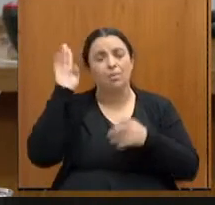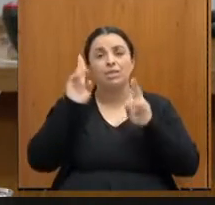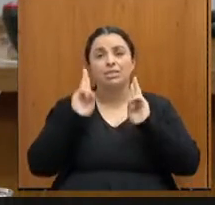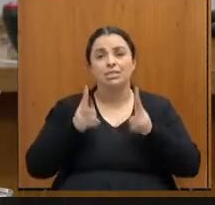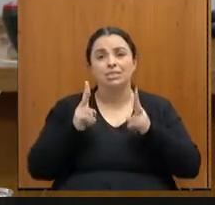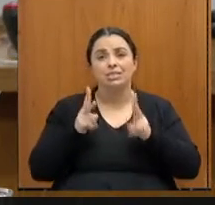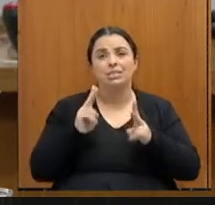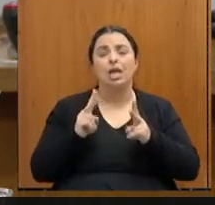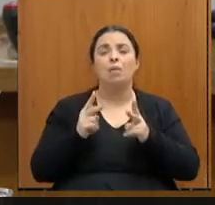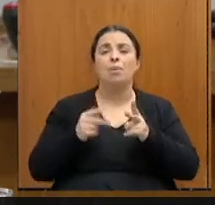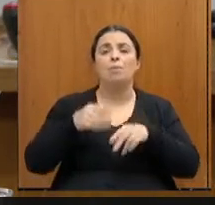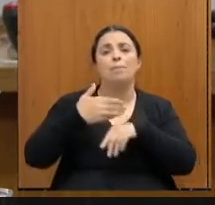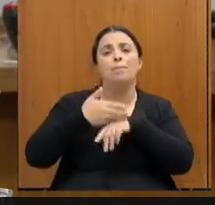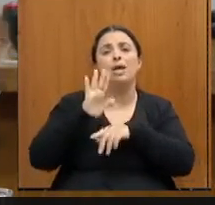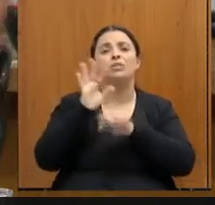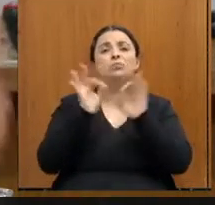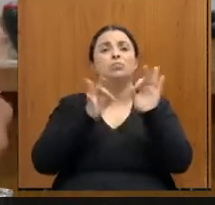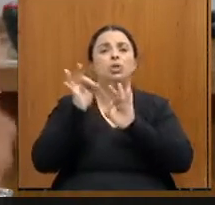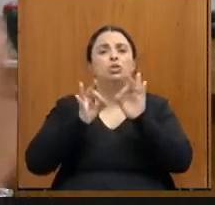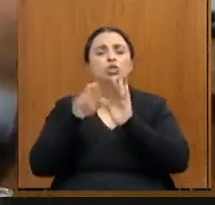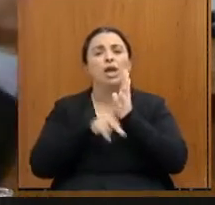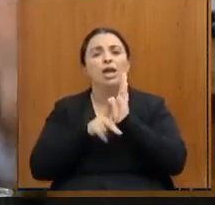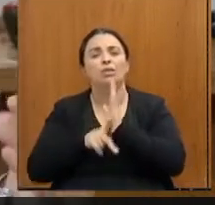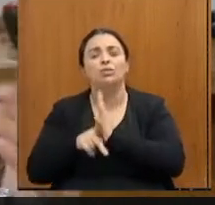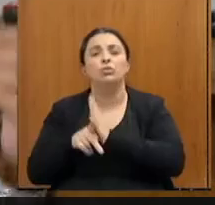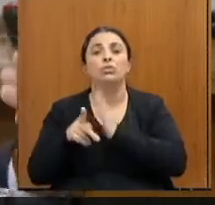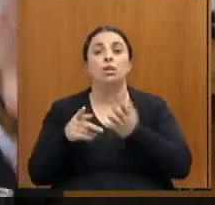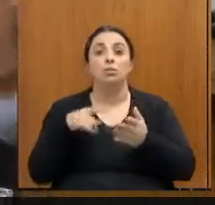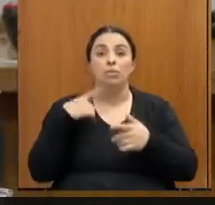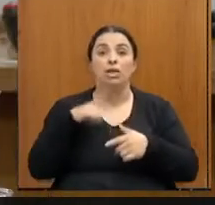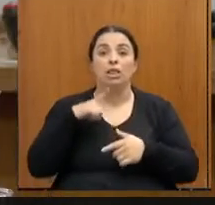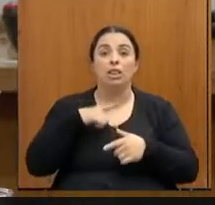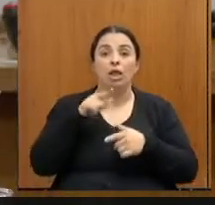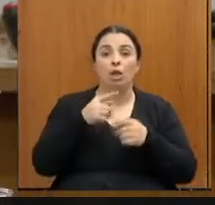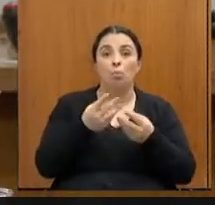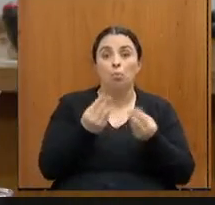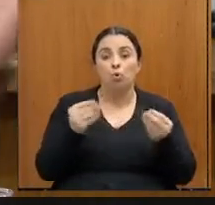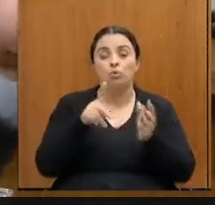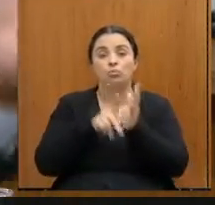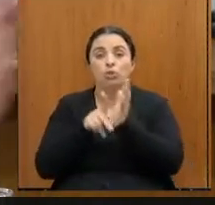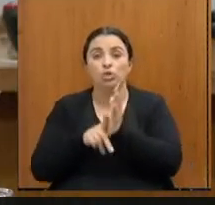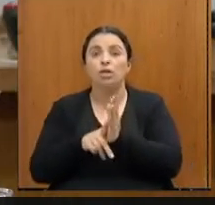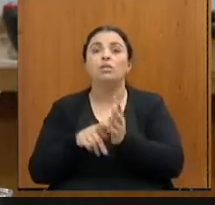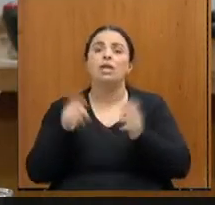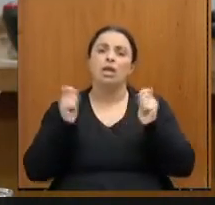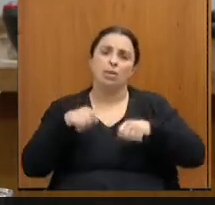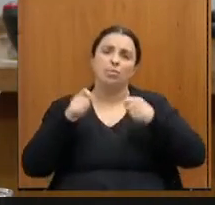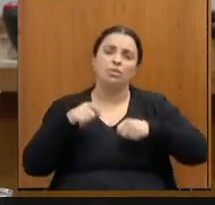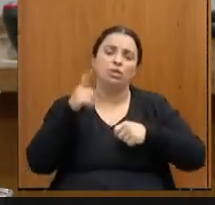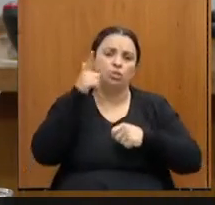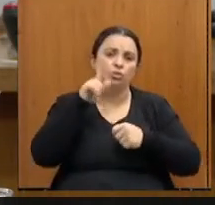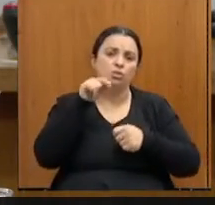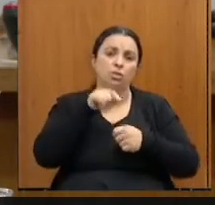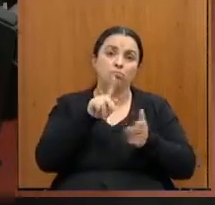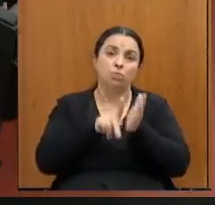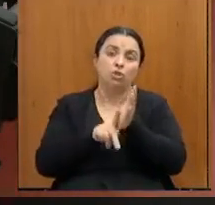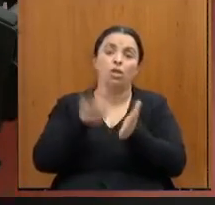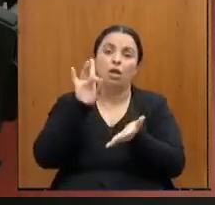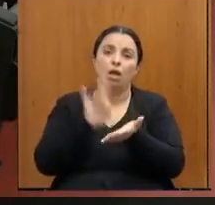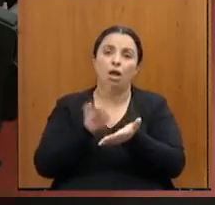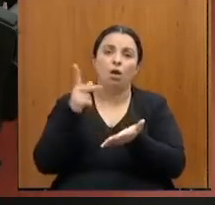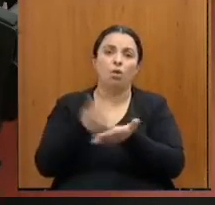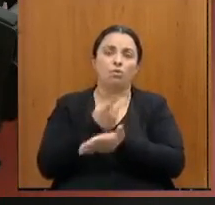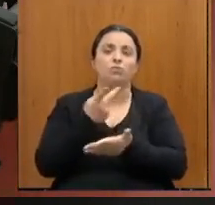mais projetos para que a gente possa ter projetos e condições de executar os obrigado para prima e